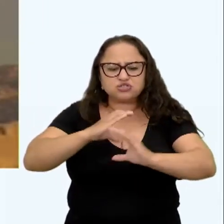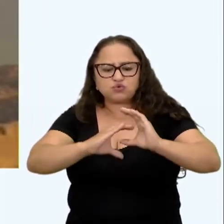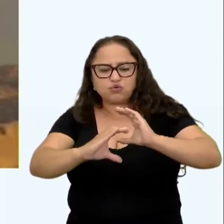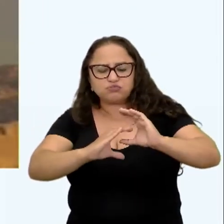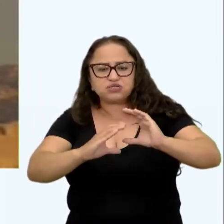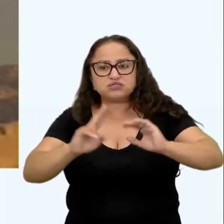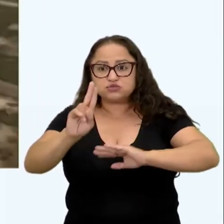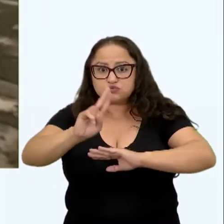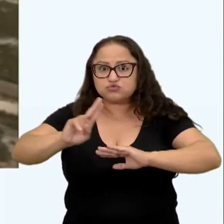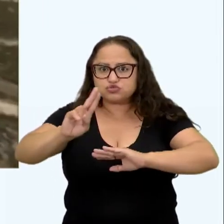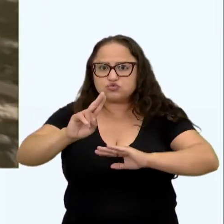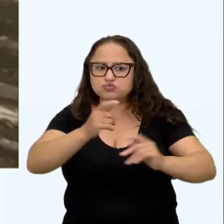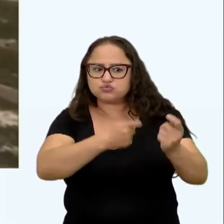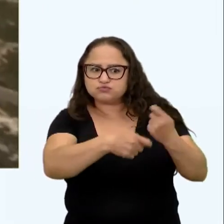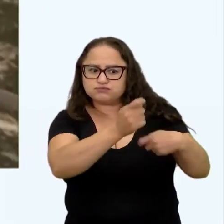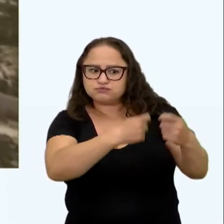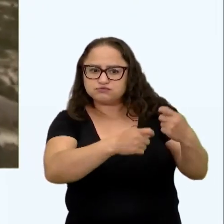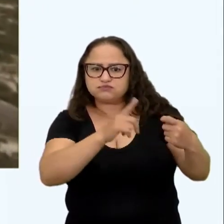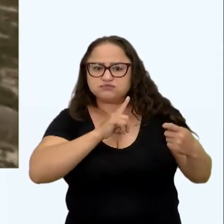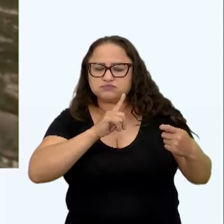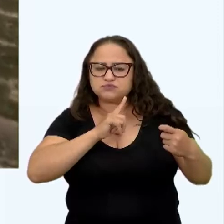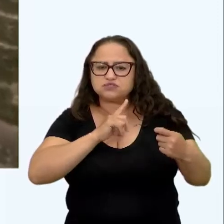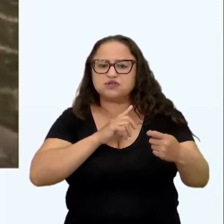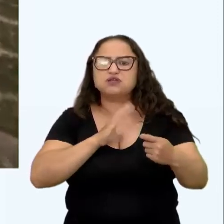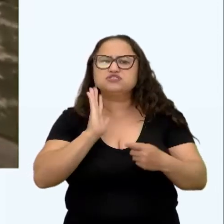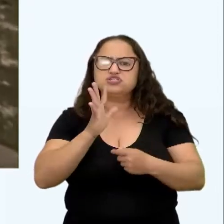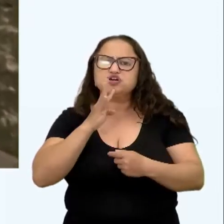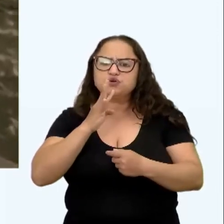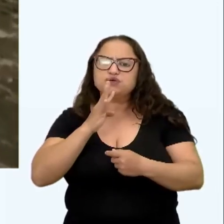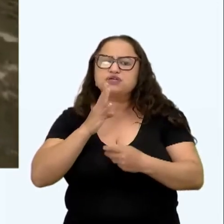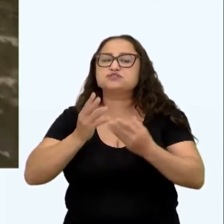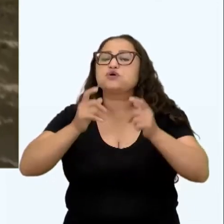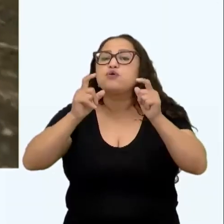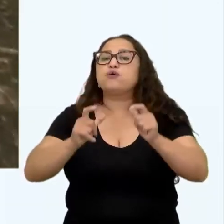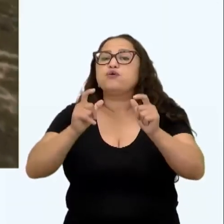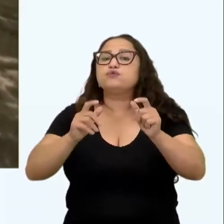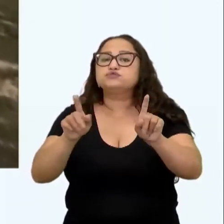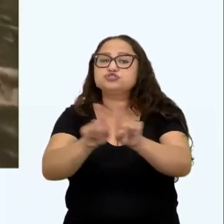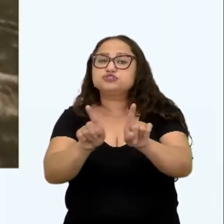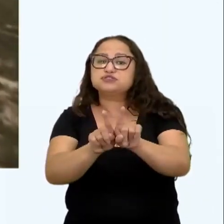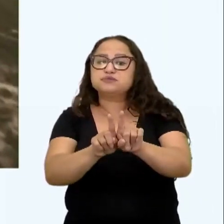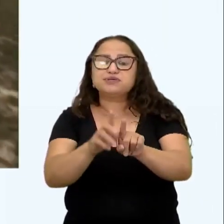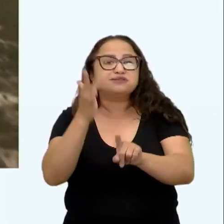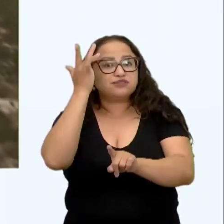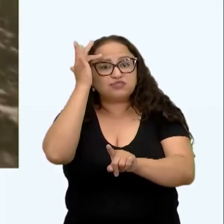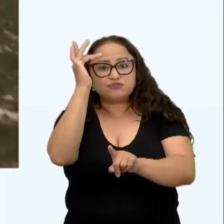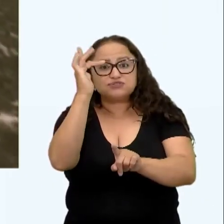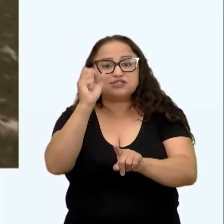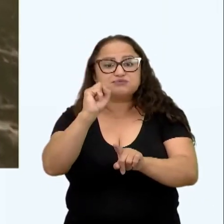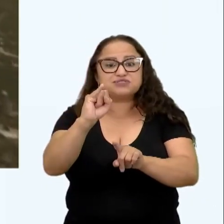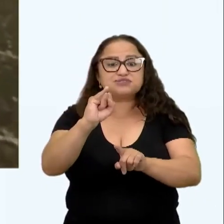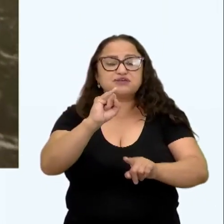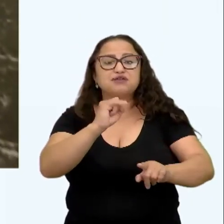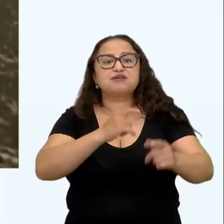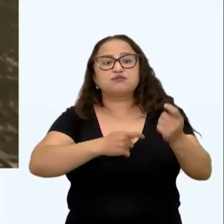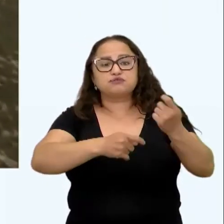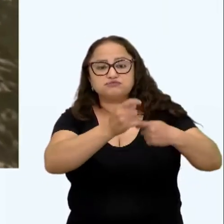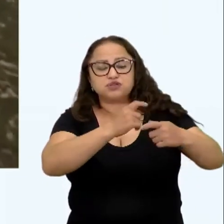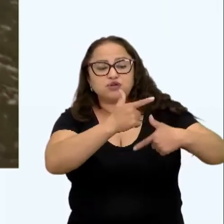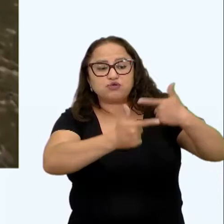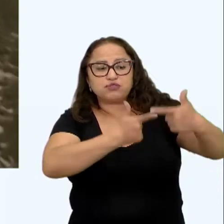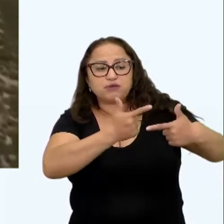comunicação de uso comercial. São aqueles dos quais se conhece a trajetória e que não estão, até onde se sabe, a serviço das agências